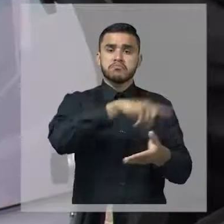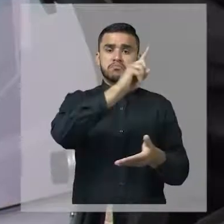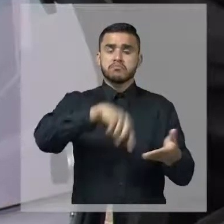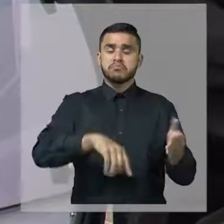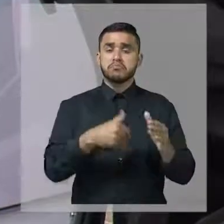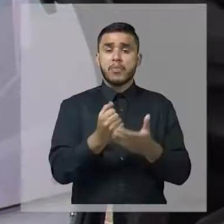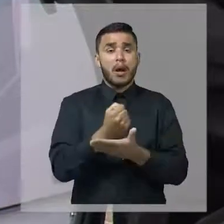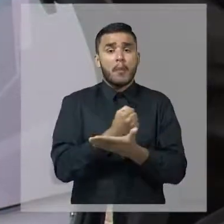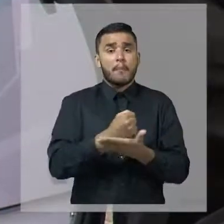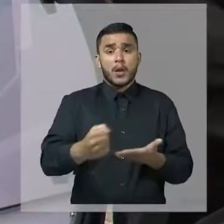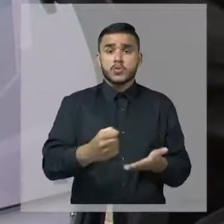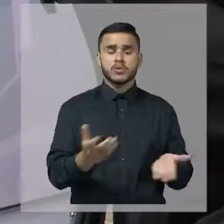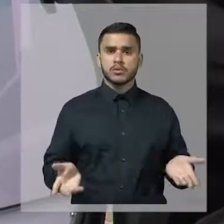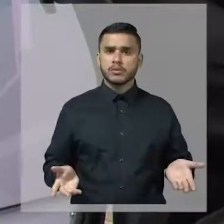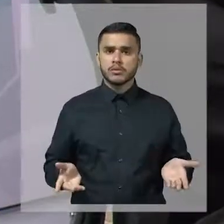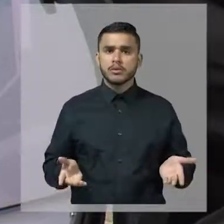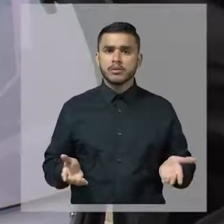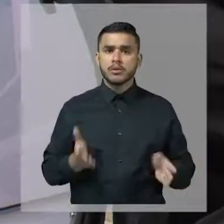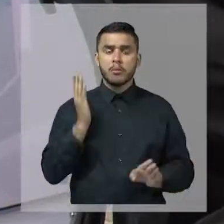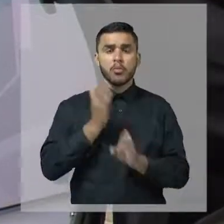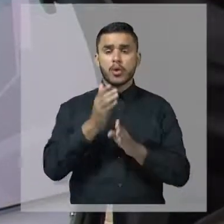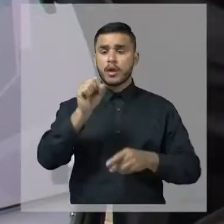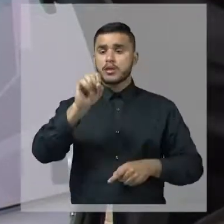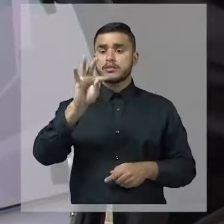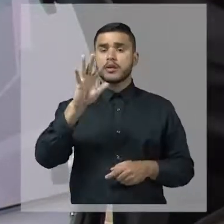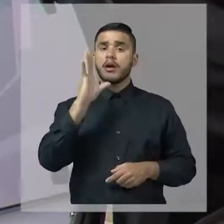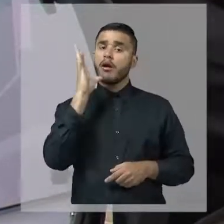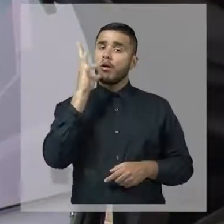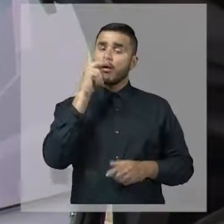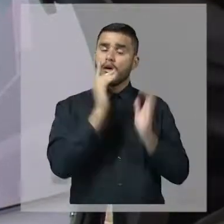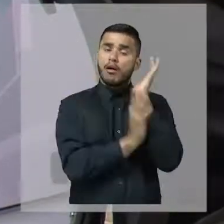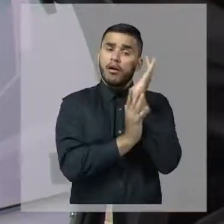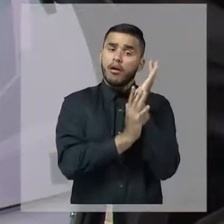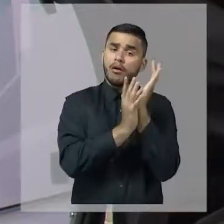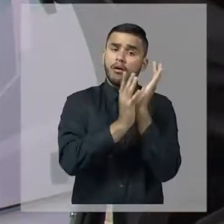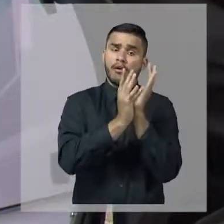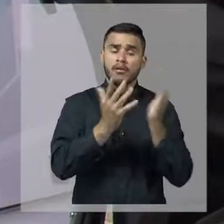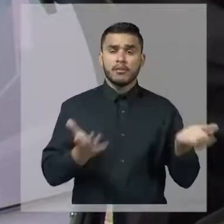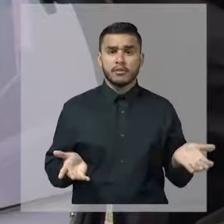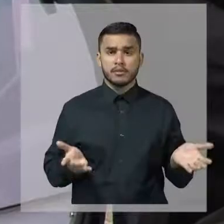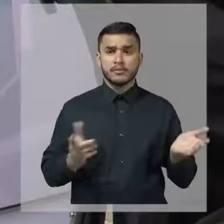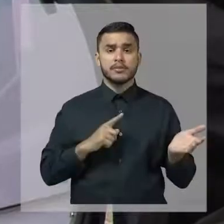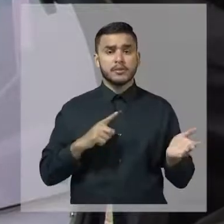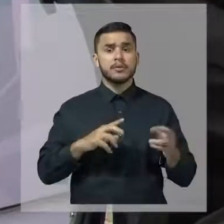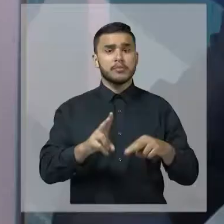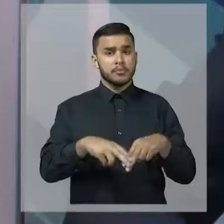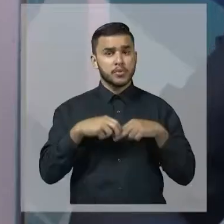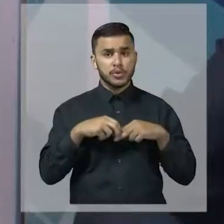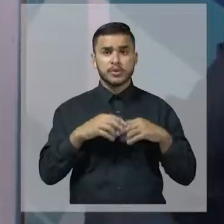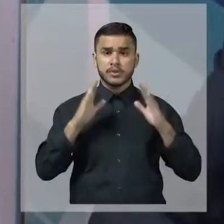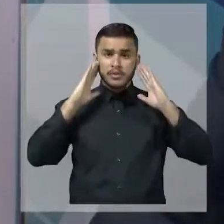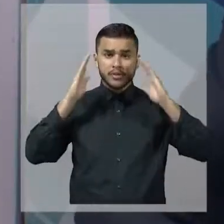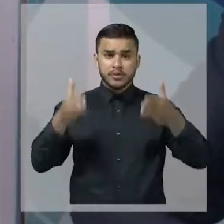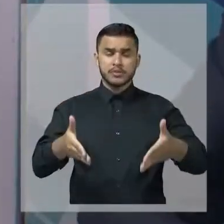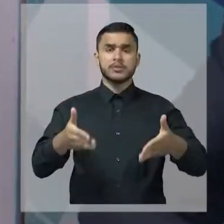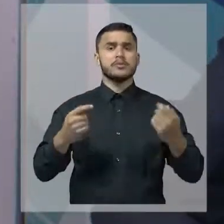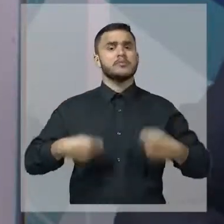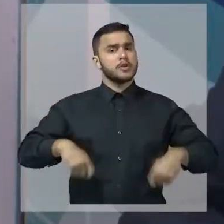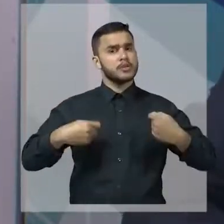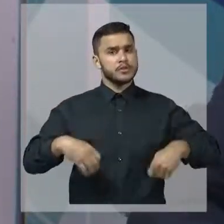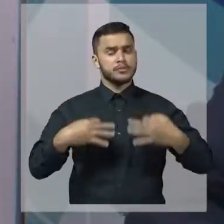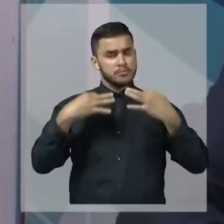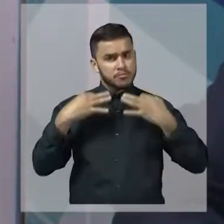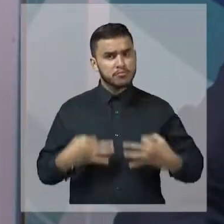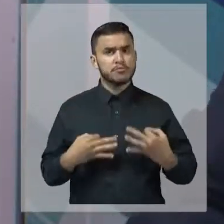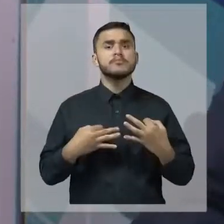para os detentores do poder político, criando assim uma sensação de que não vale a pena a investidura no mandato para